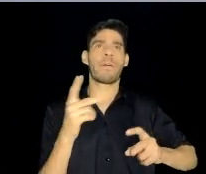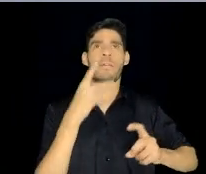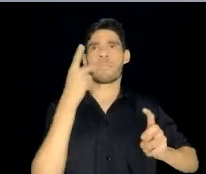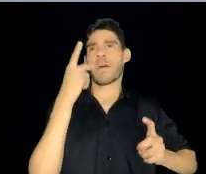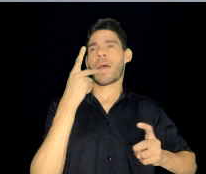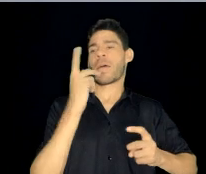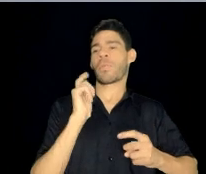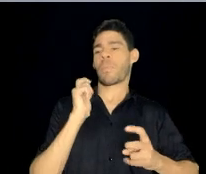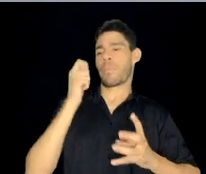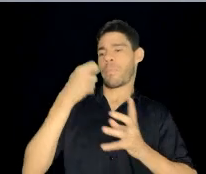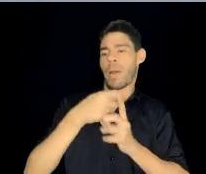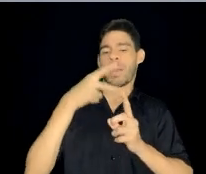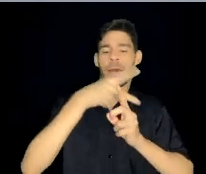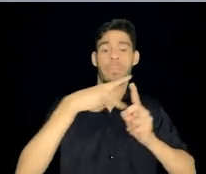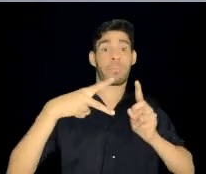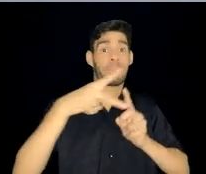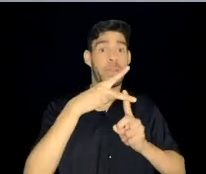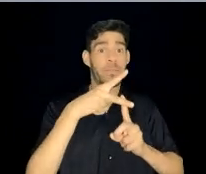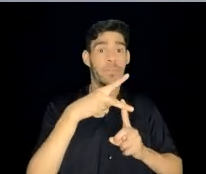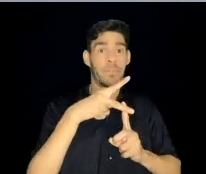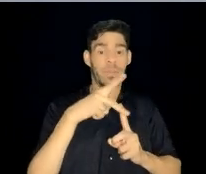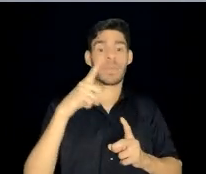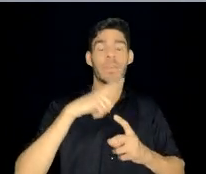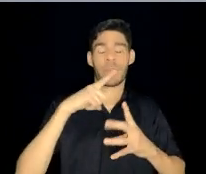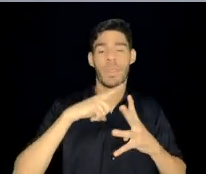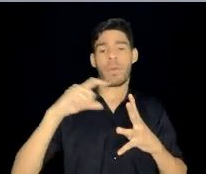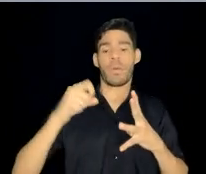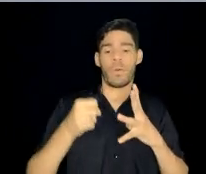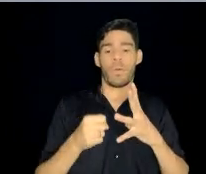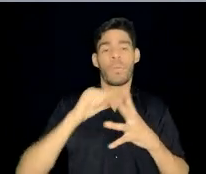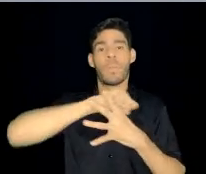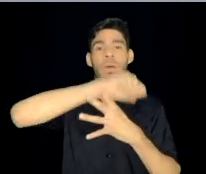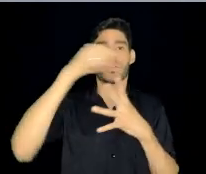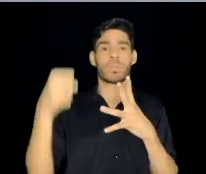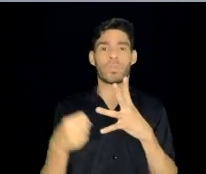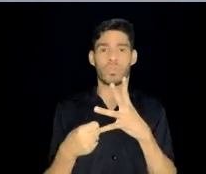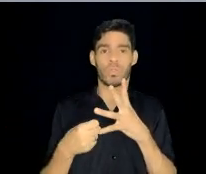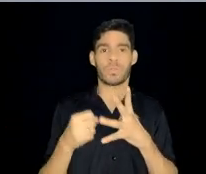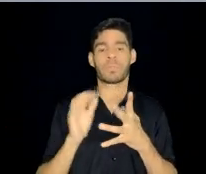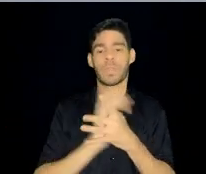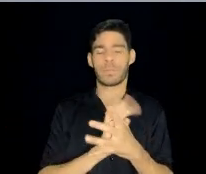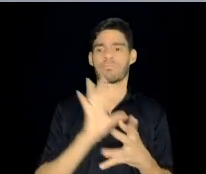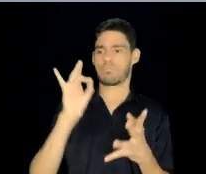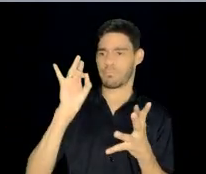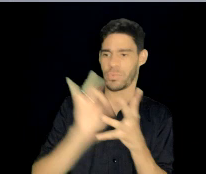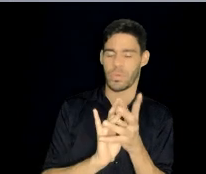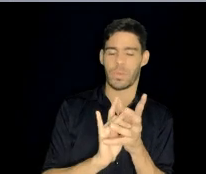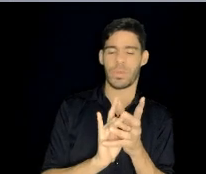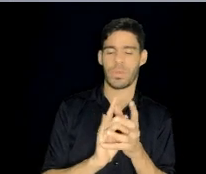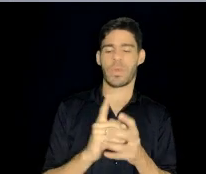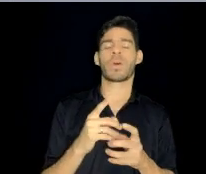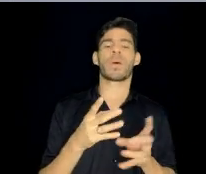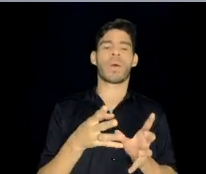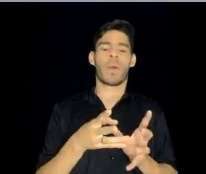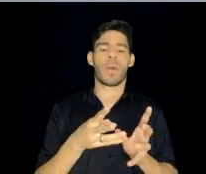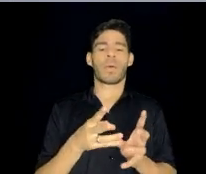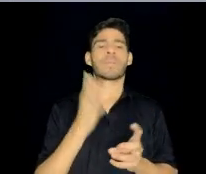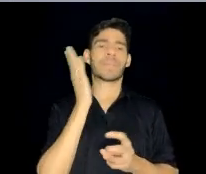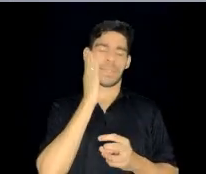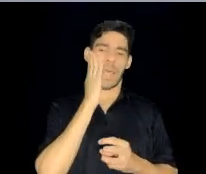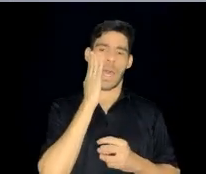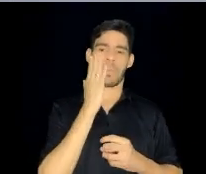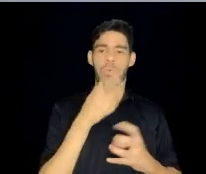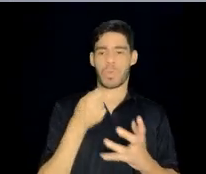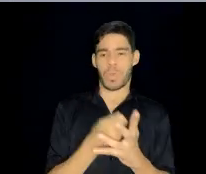especificamente em relação à contribuição previdenciária, uma jurisprudência até que, certo ponto, consolidada,